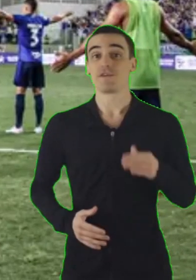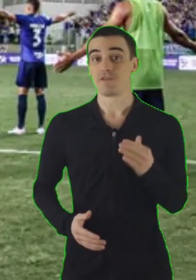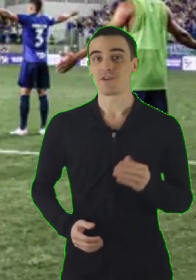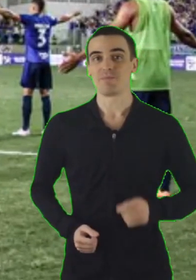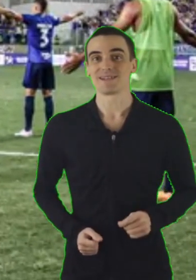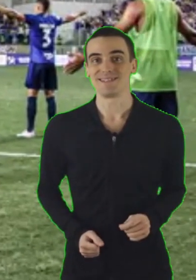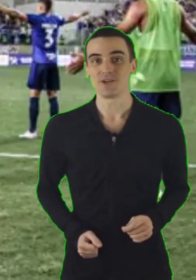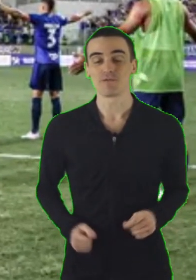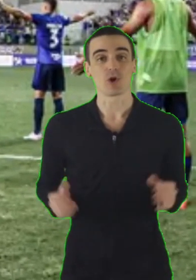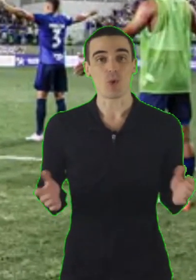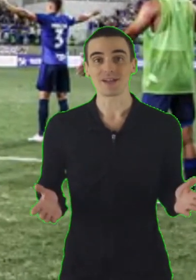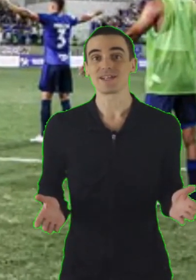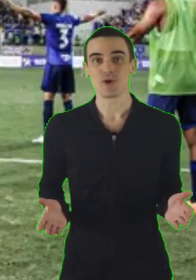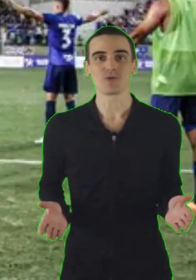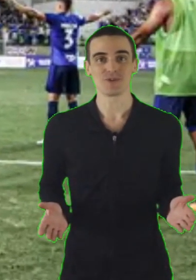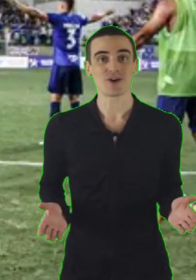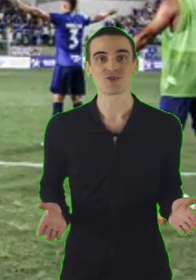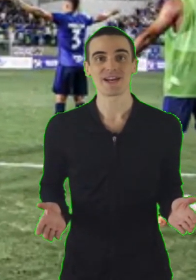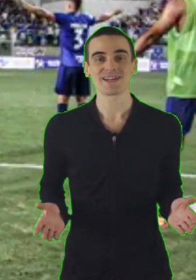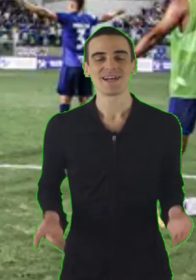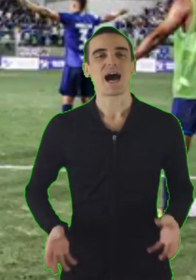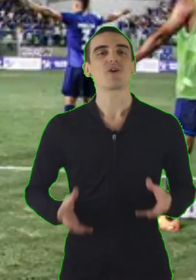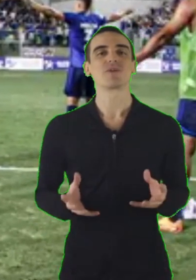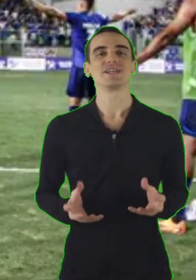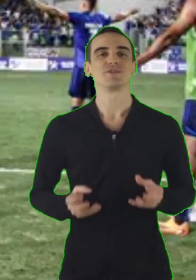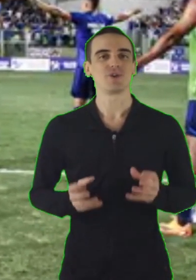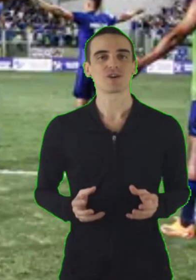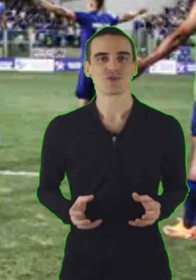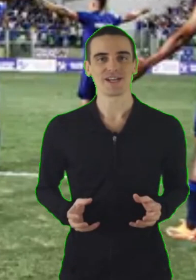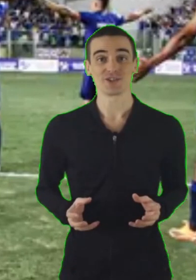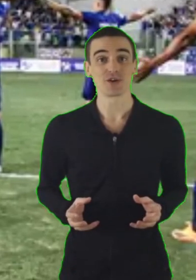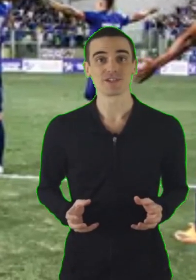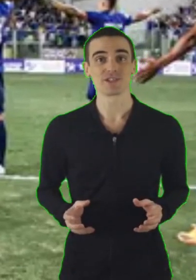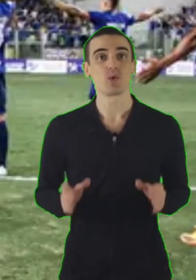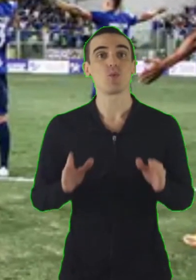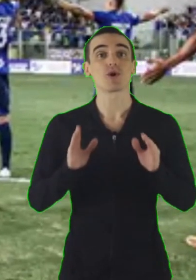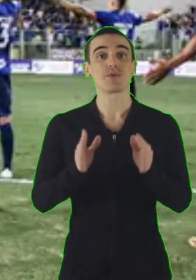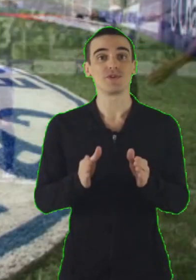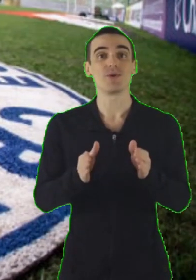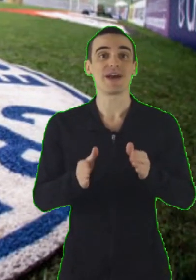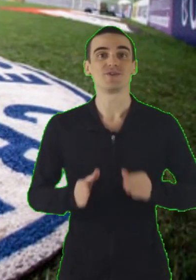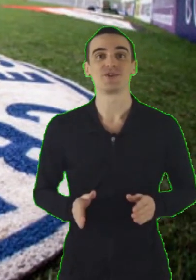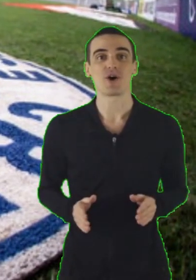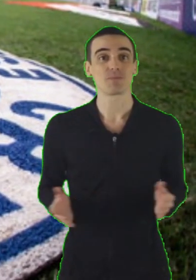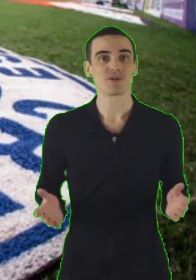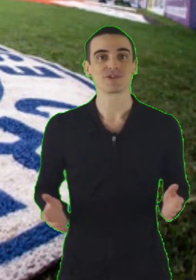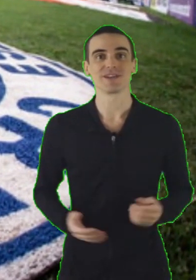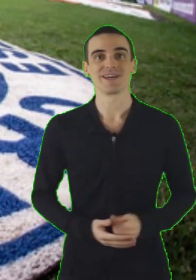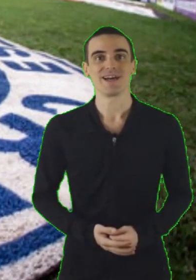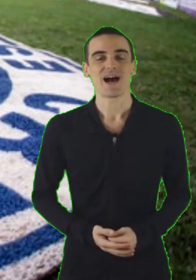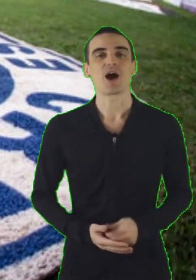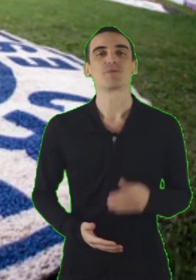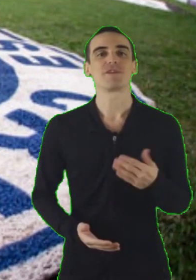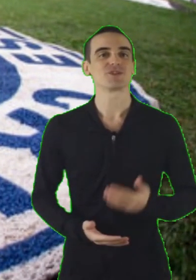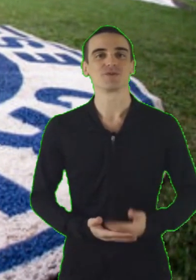foi noticiado. Ronaldo deseja trazer ex-jogador do Flamengo. Veja essa matéria. Fala, torcedor do